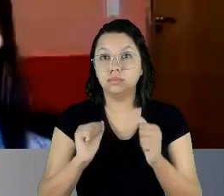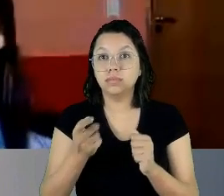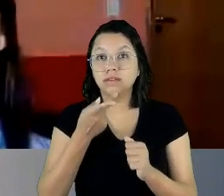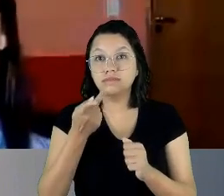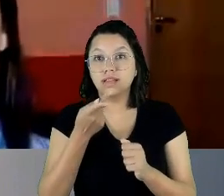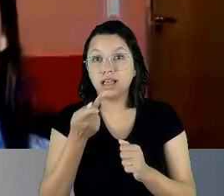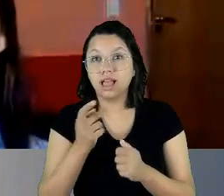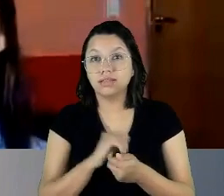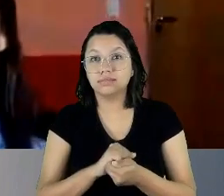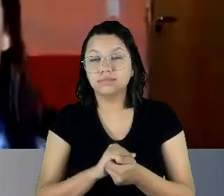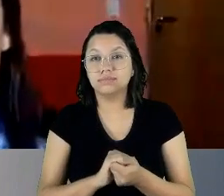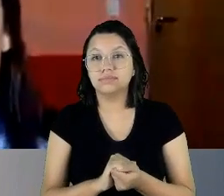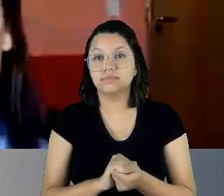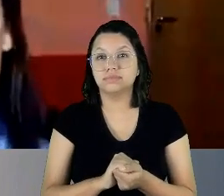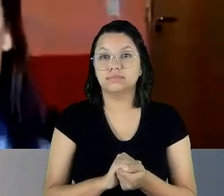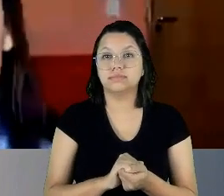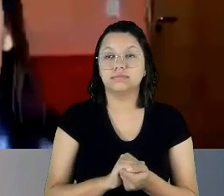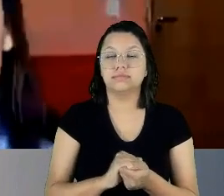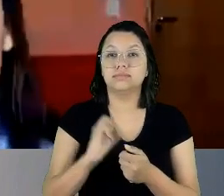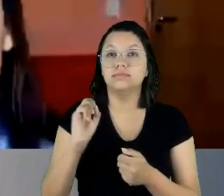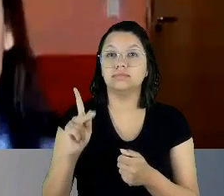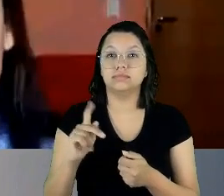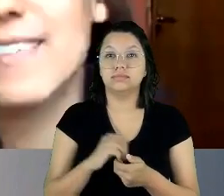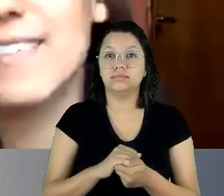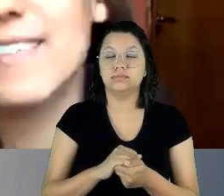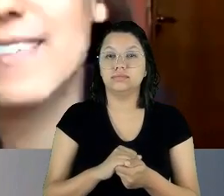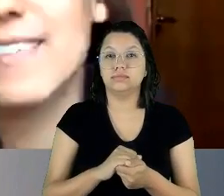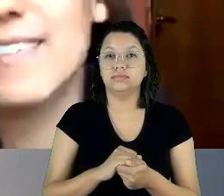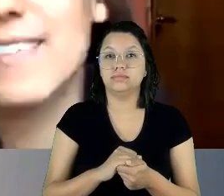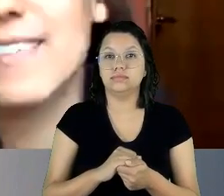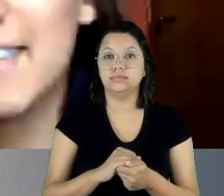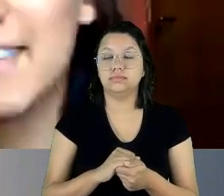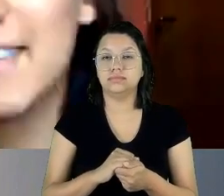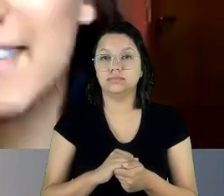Podem falar. Ok, Natália.